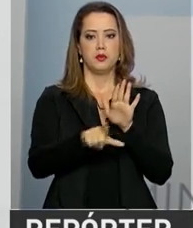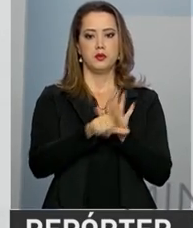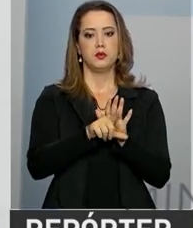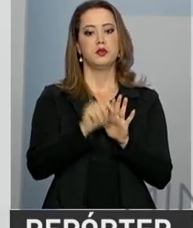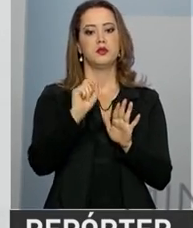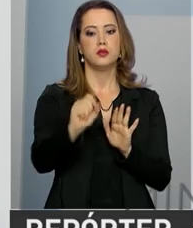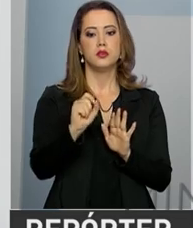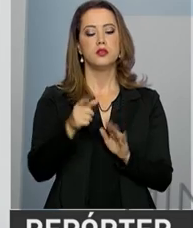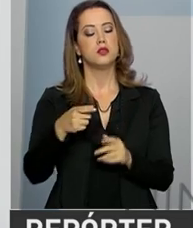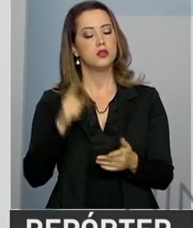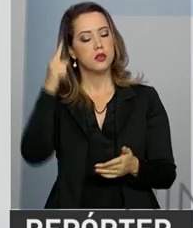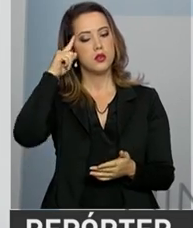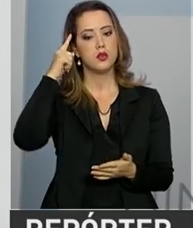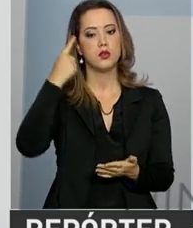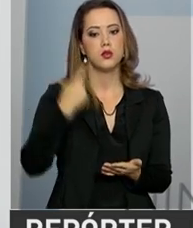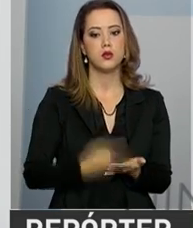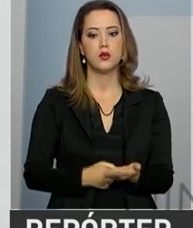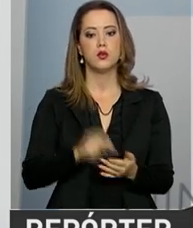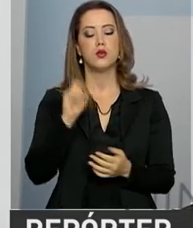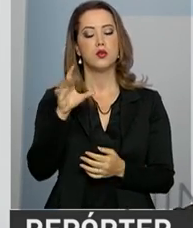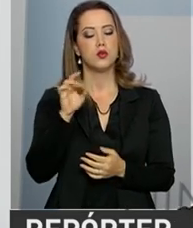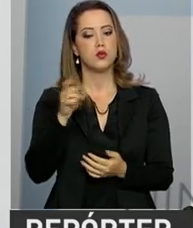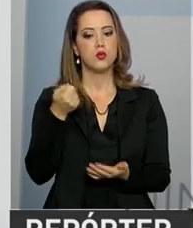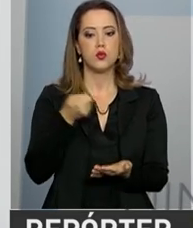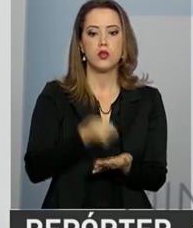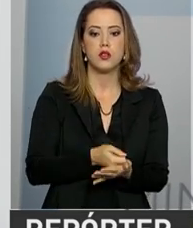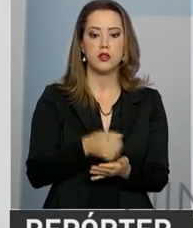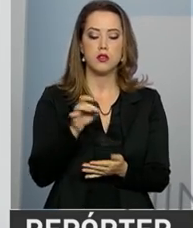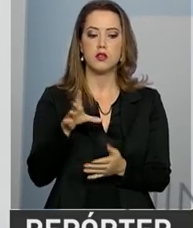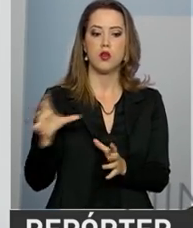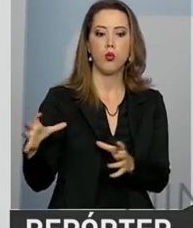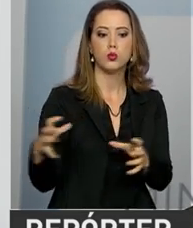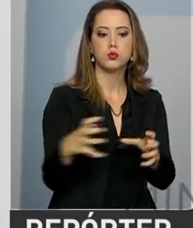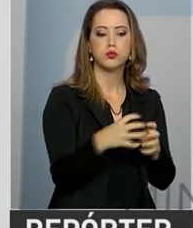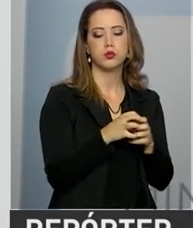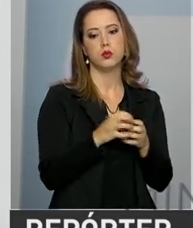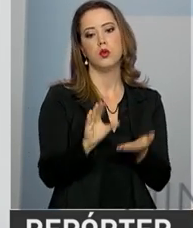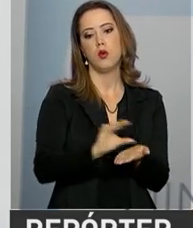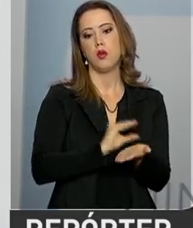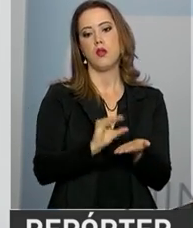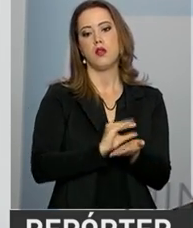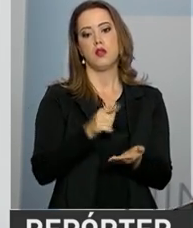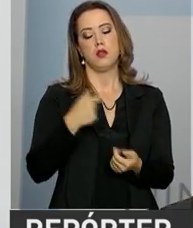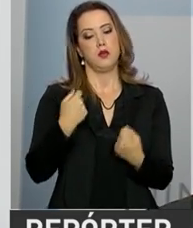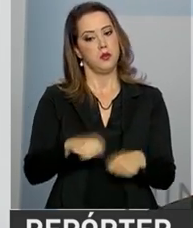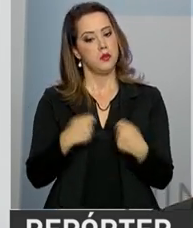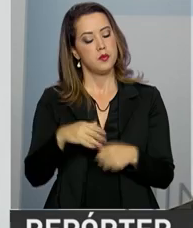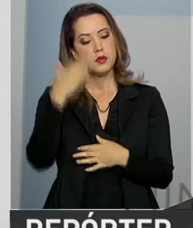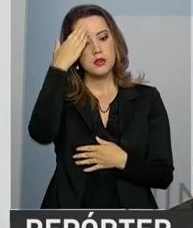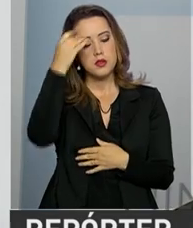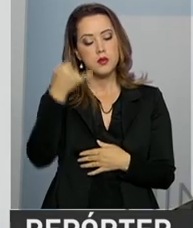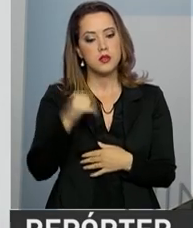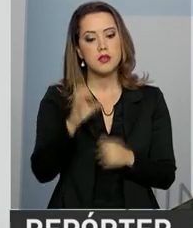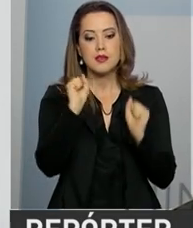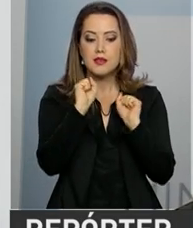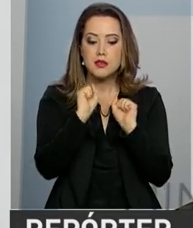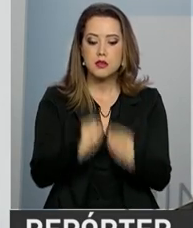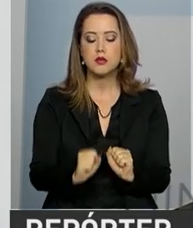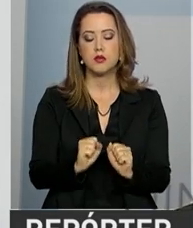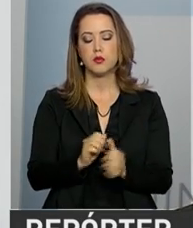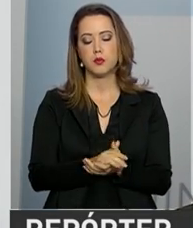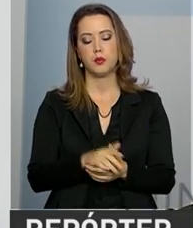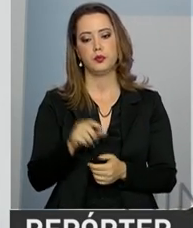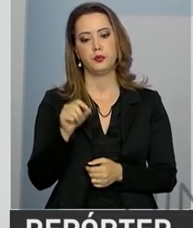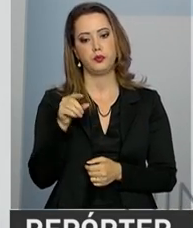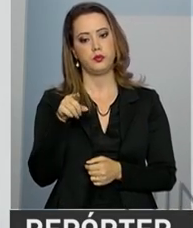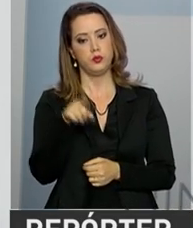o gestor a gastar só aquilo que arrecada e ele ele aplica esses valores por decisão judicial sem que ele tenha decidido tomar essa medida